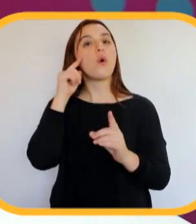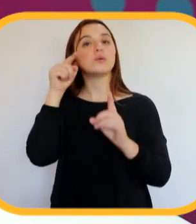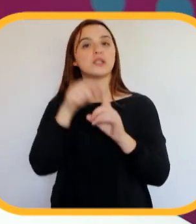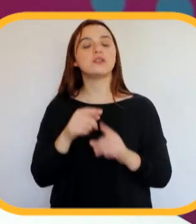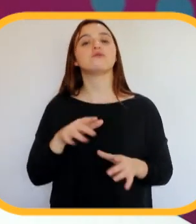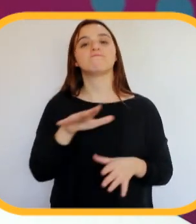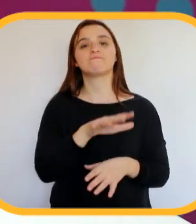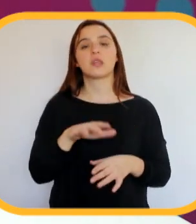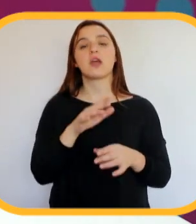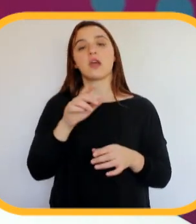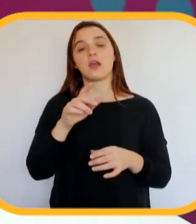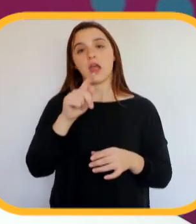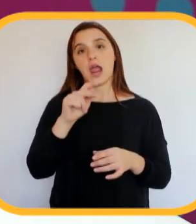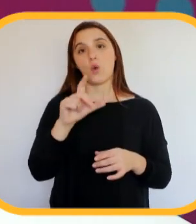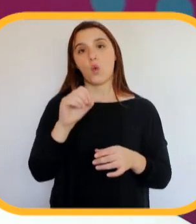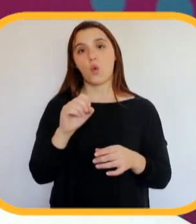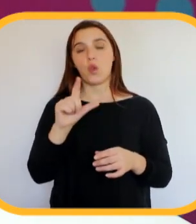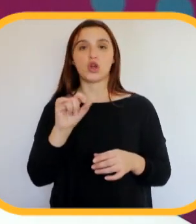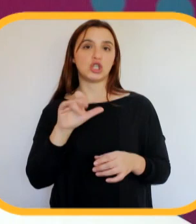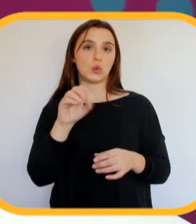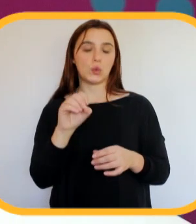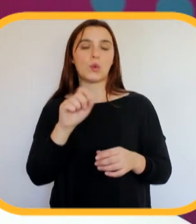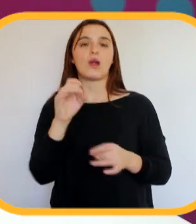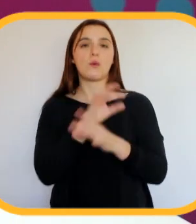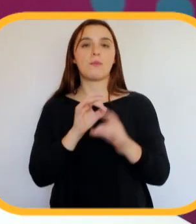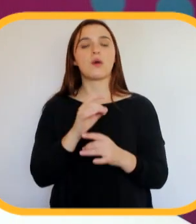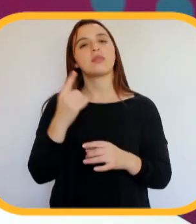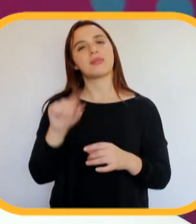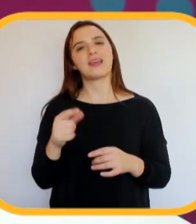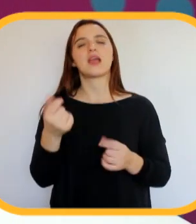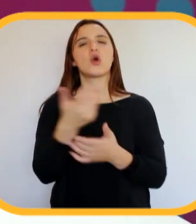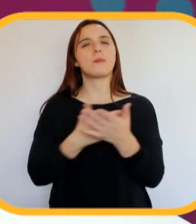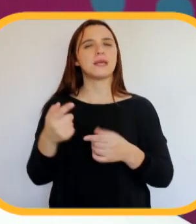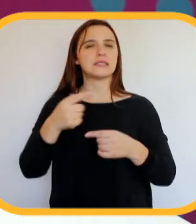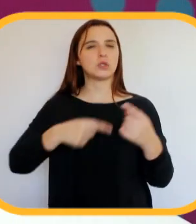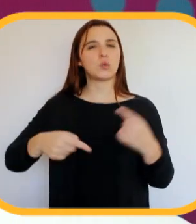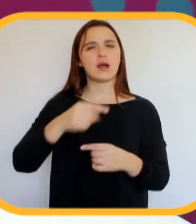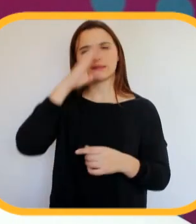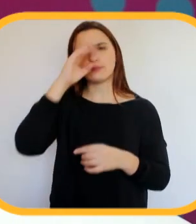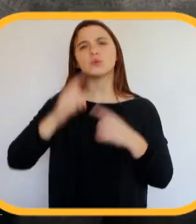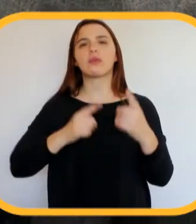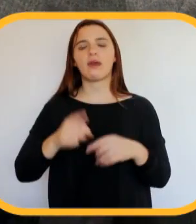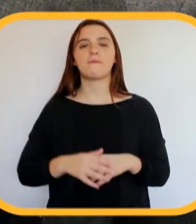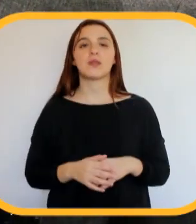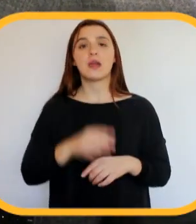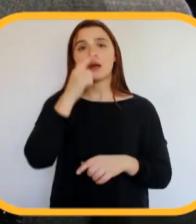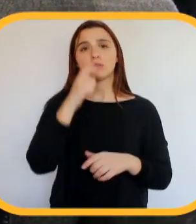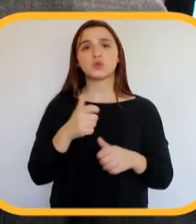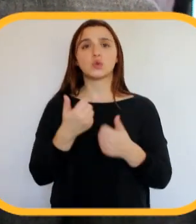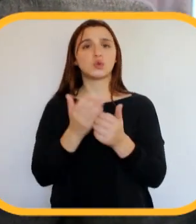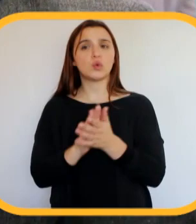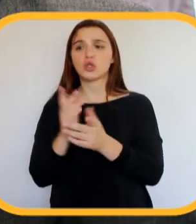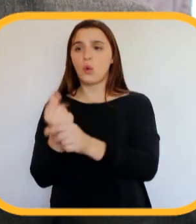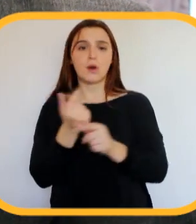objetivos do Pacto Ecológico Europeu e dele faz também parte o conceito de economia circular. Sabes do que se trata? Everyone buys